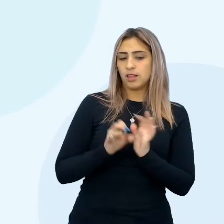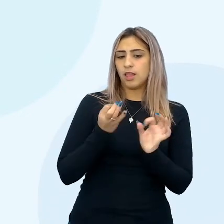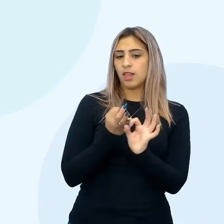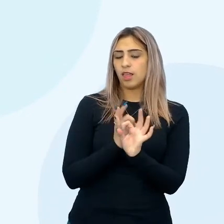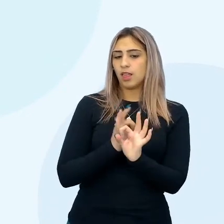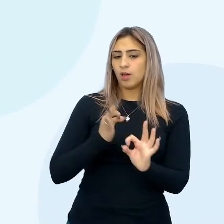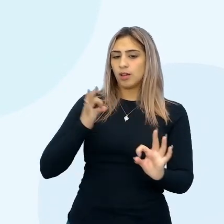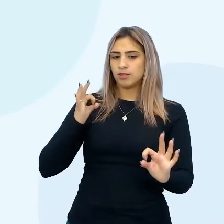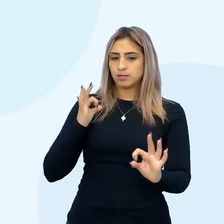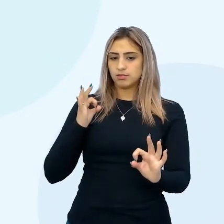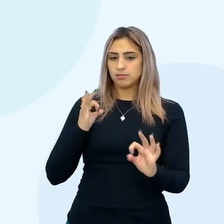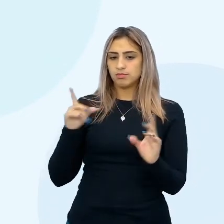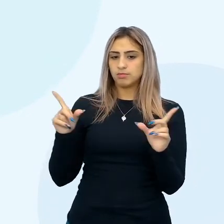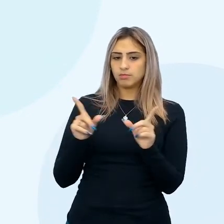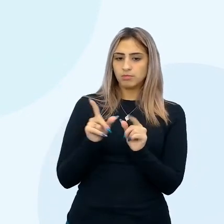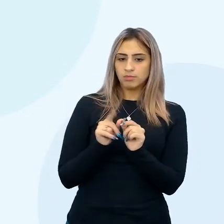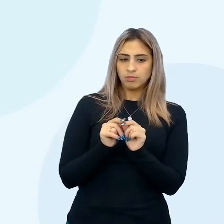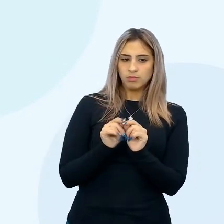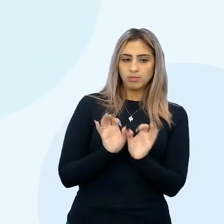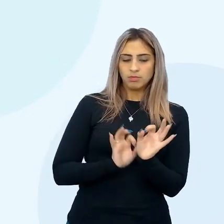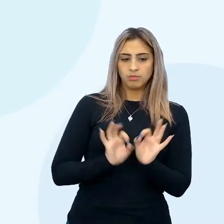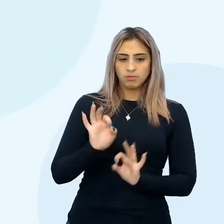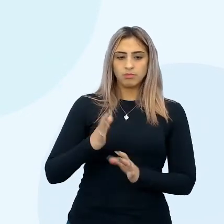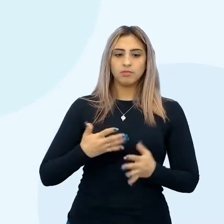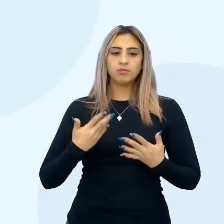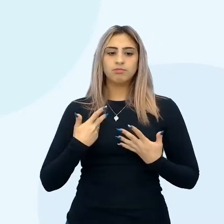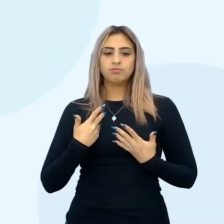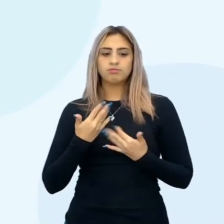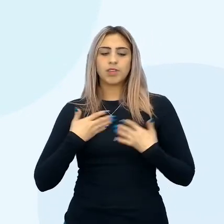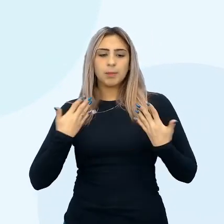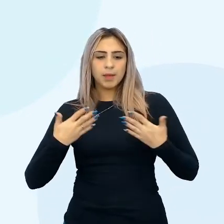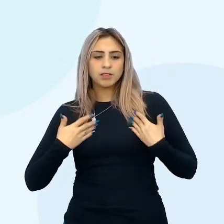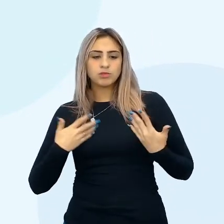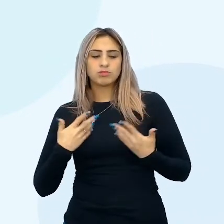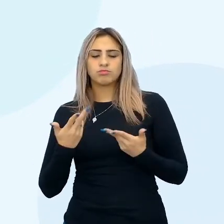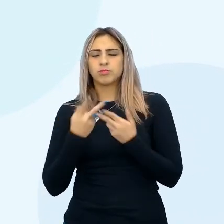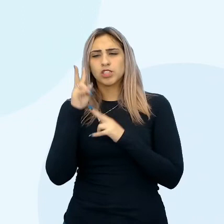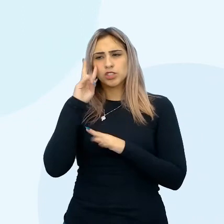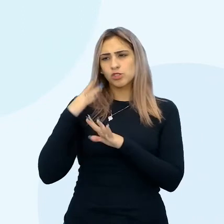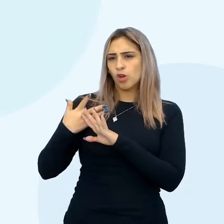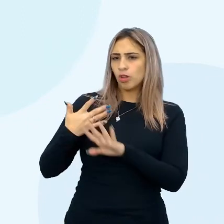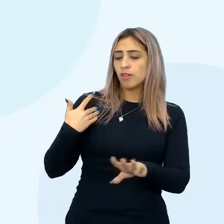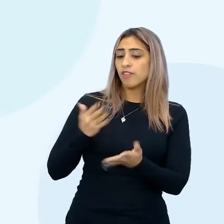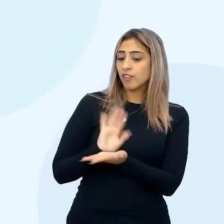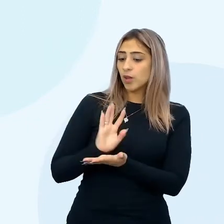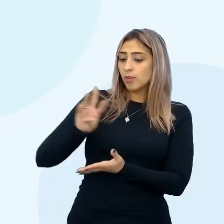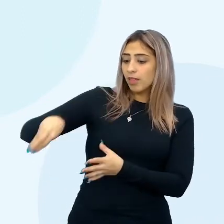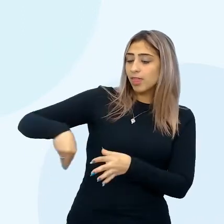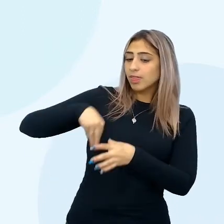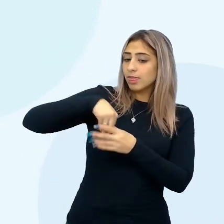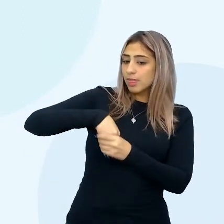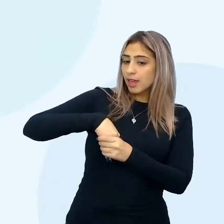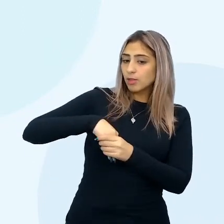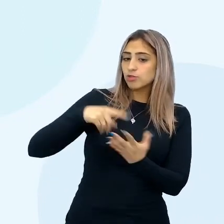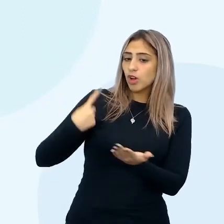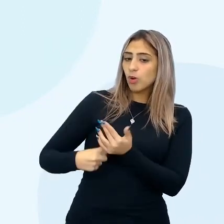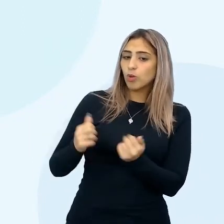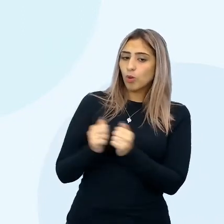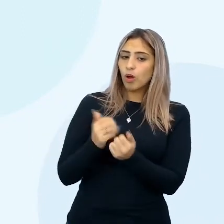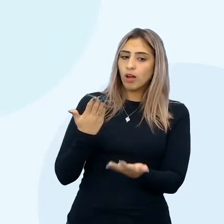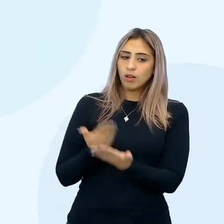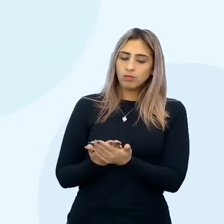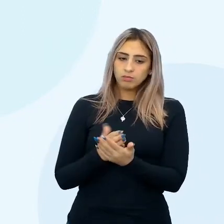internacionais. As longas, curtas, animações, documentários, qualquer filme que você acha interessante dentro dos critérios que a gente falou no comecinho da aula, né? Passo